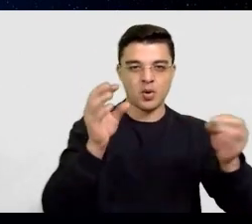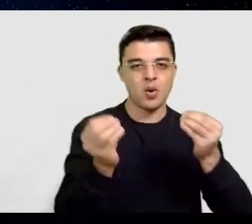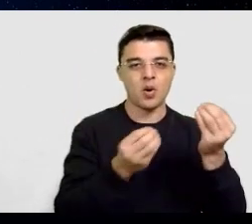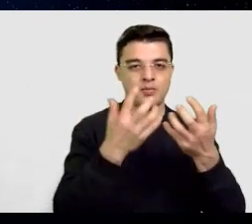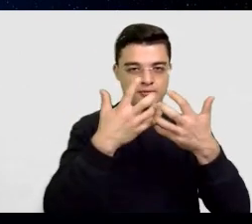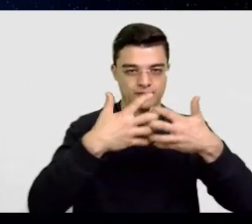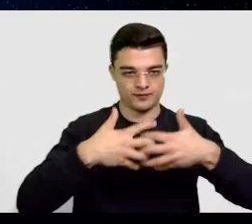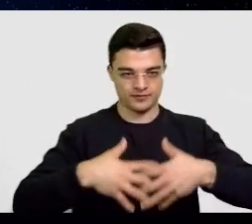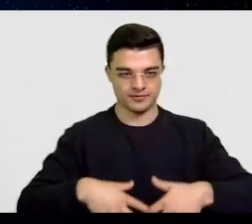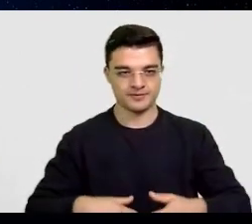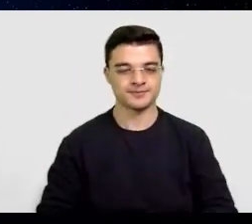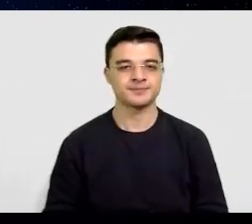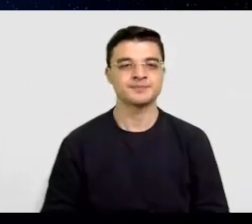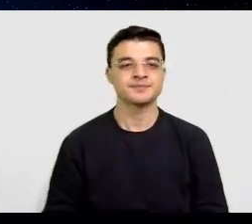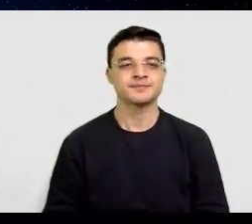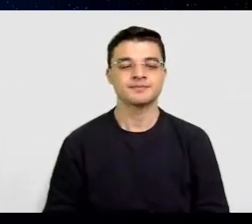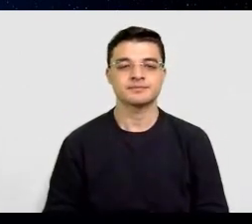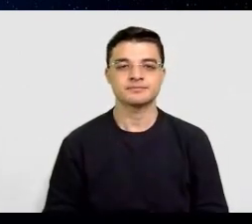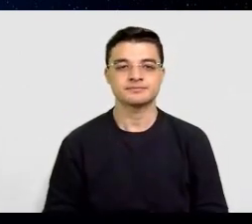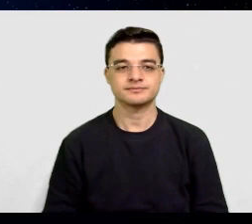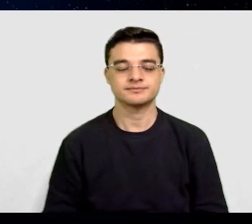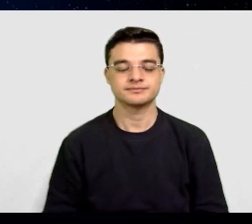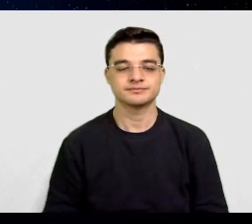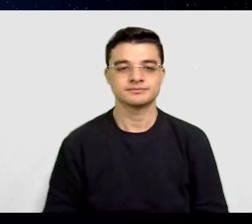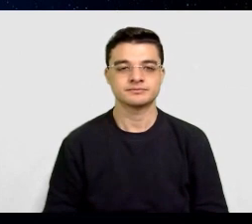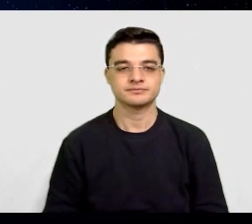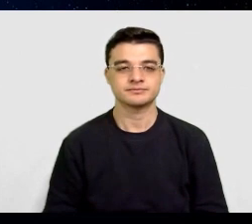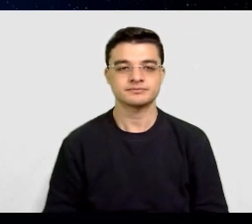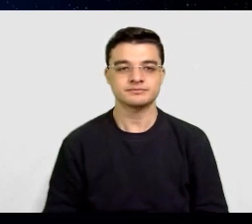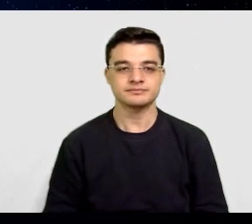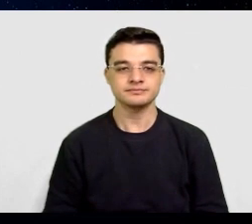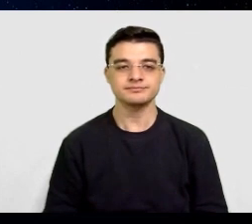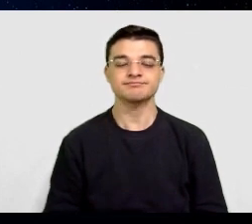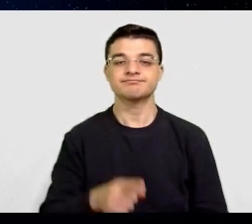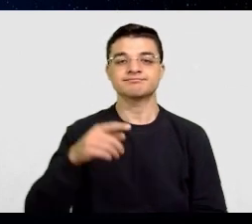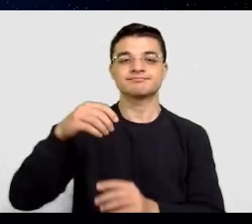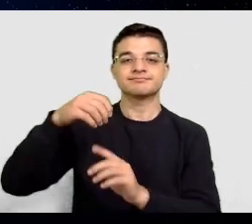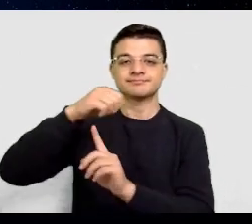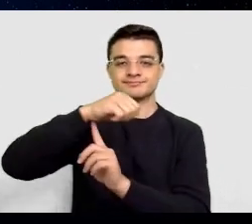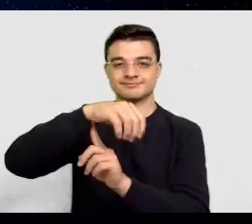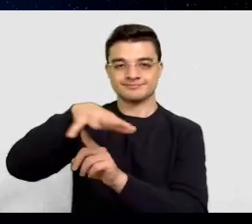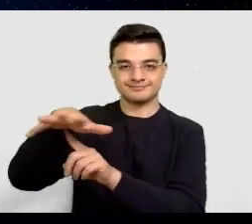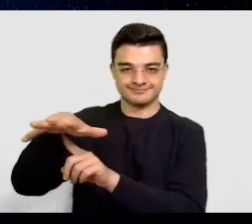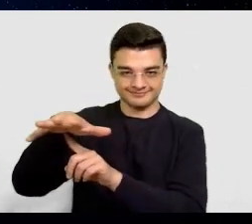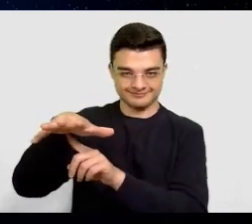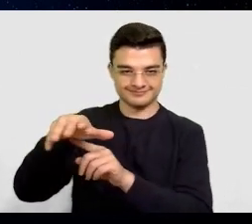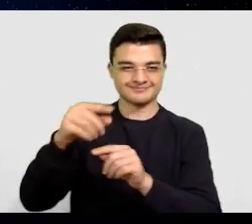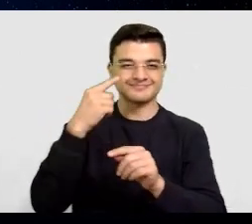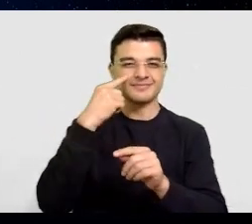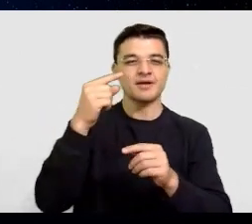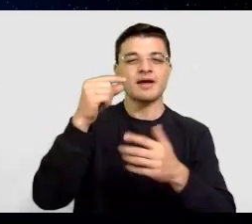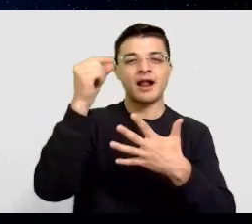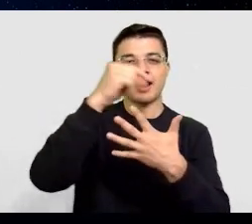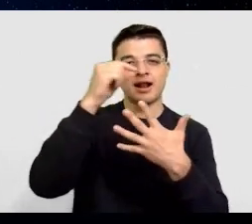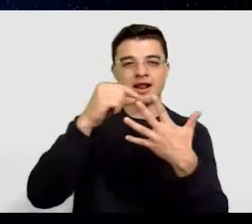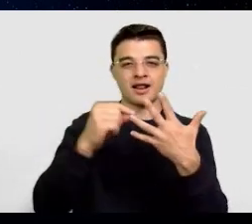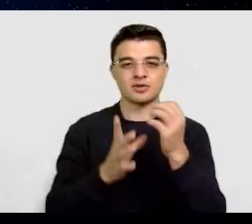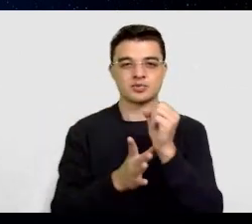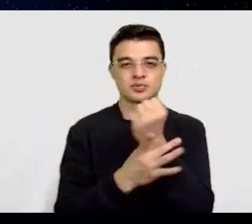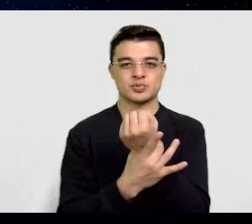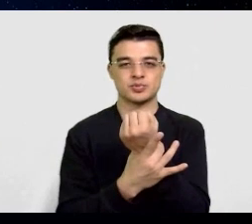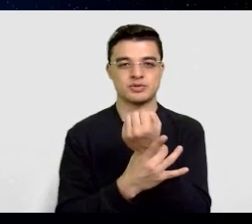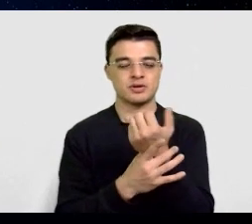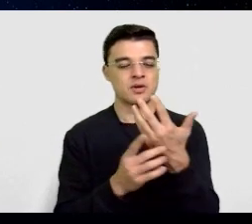destaca, né, tirando diretamente da documentação disponibilizada pelo Bacen, os pontos de segurança que devem ser destacados, que é